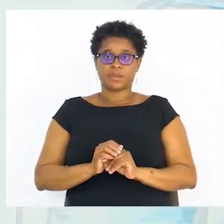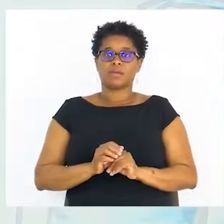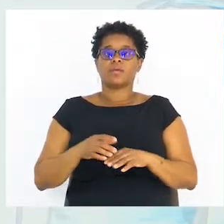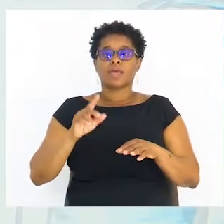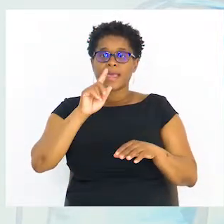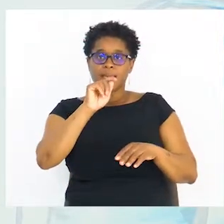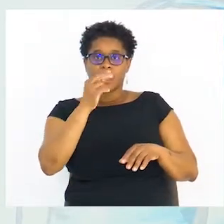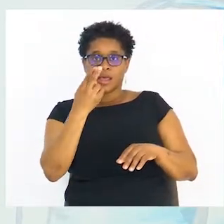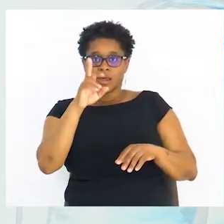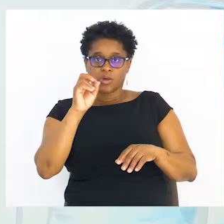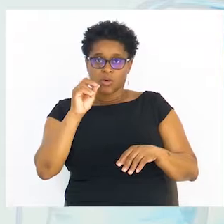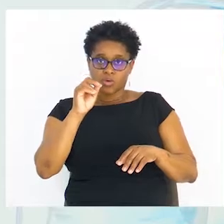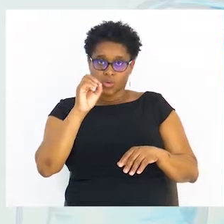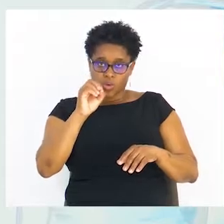seja,